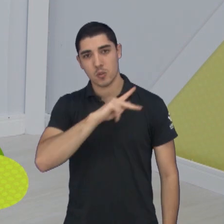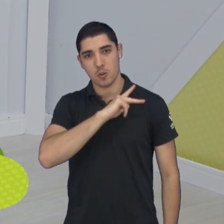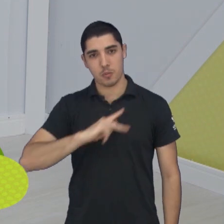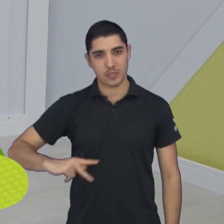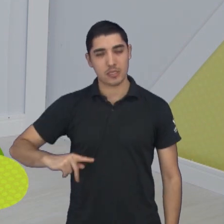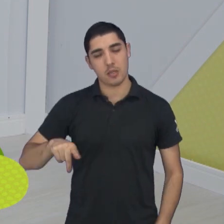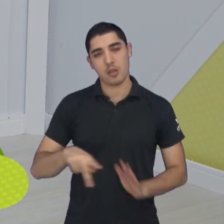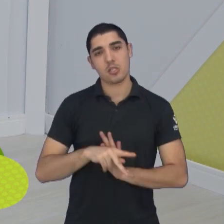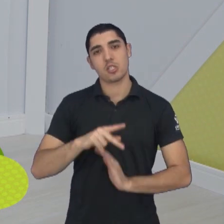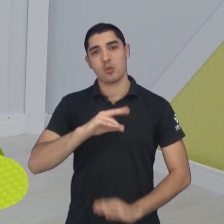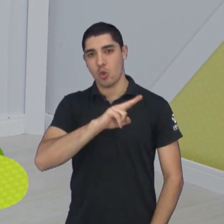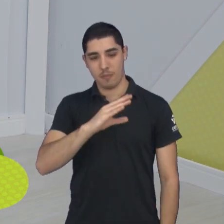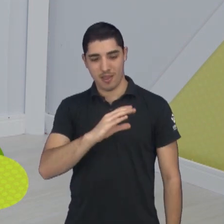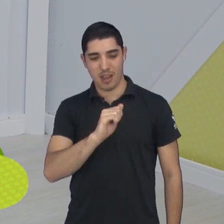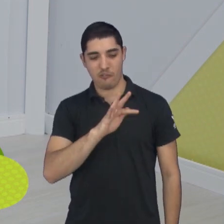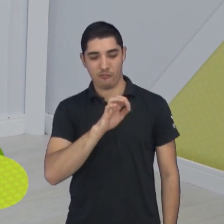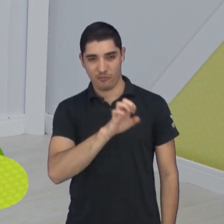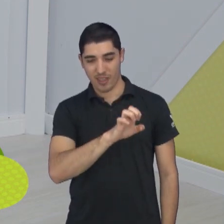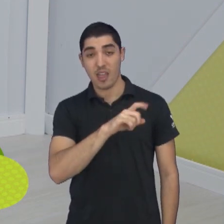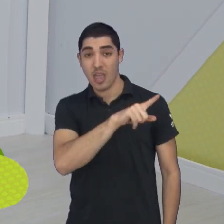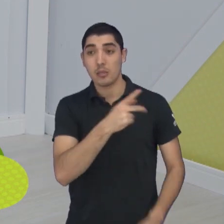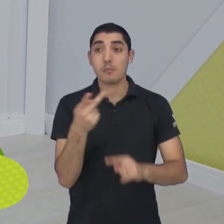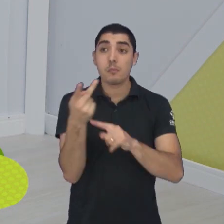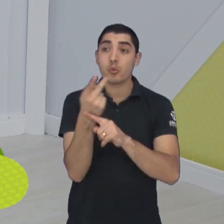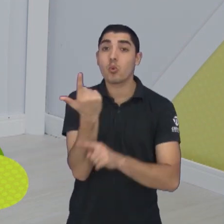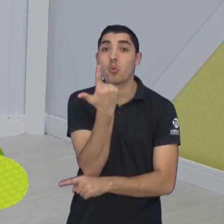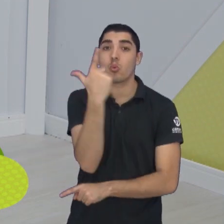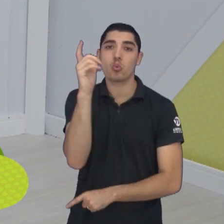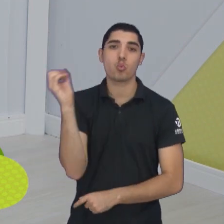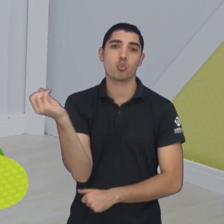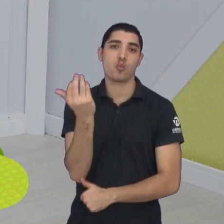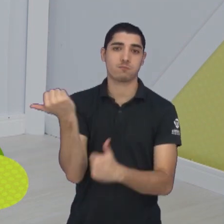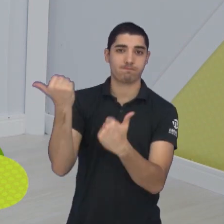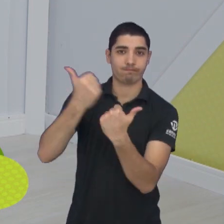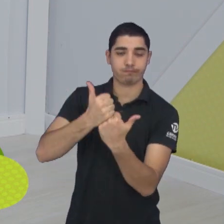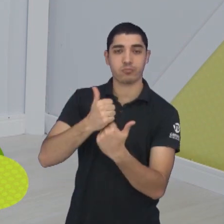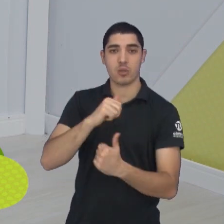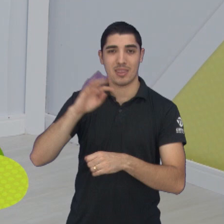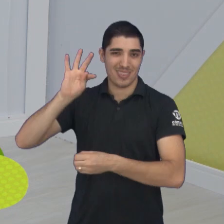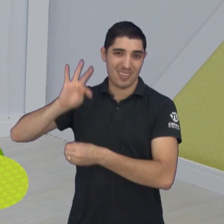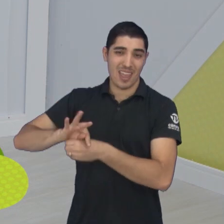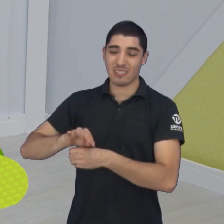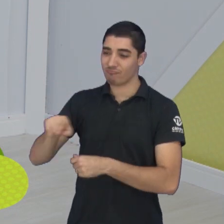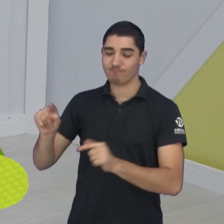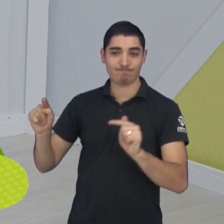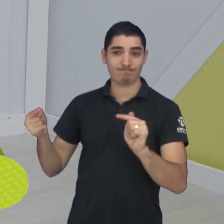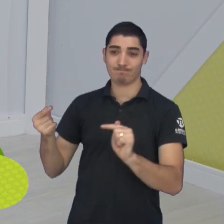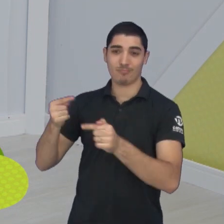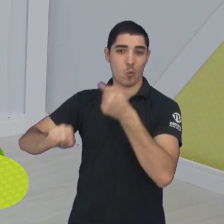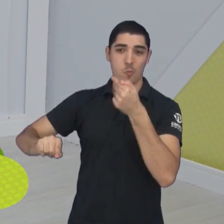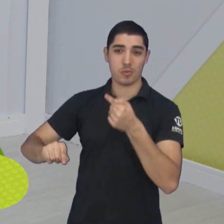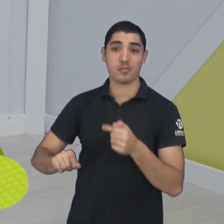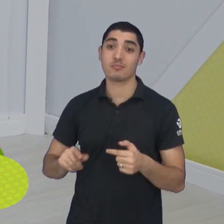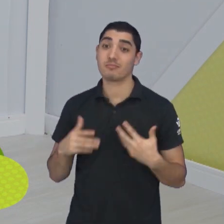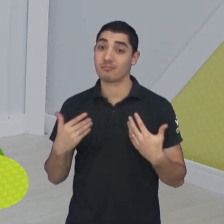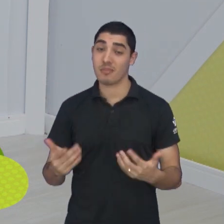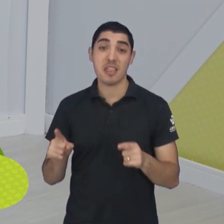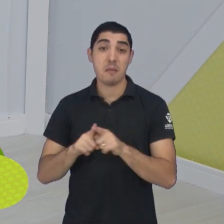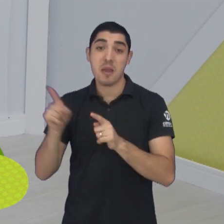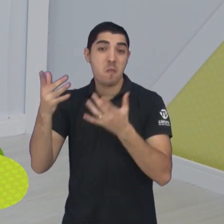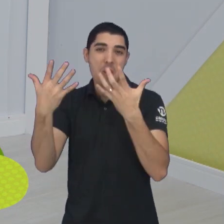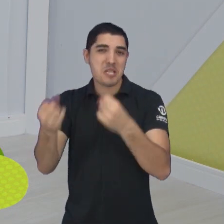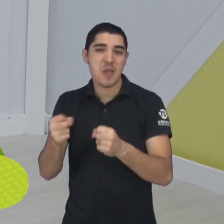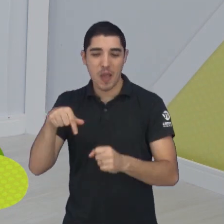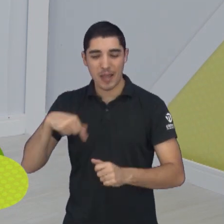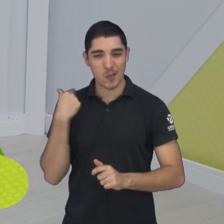Café, está em busca aí de um novo treinador para a equipe do Joseense. Não deu liga, não deu certo. Não deu entrevista para nós também. Deu muito